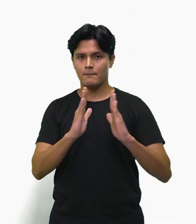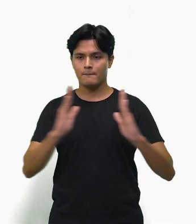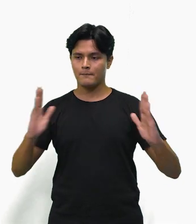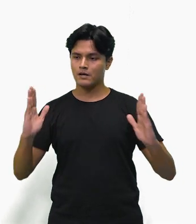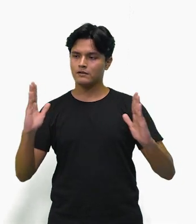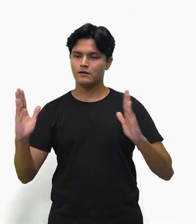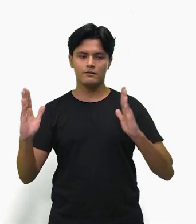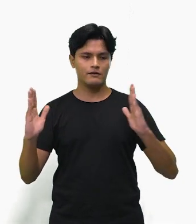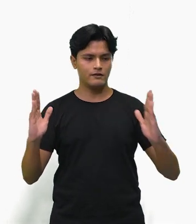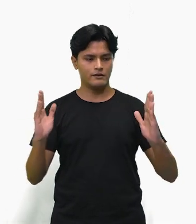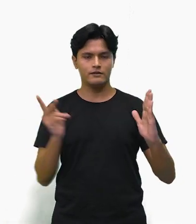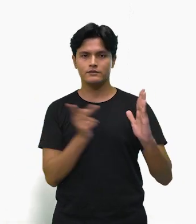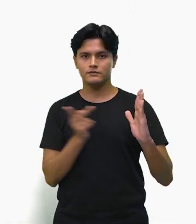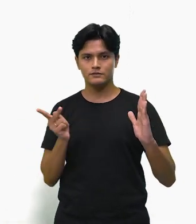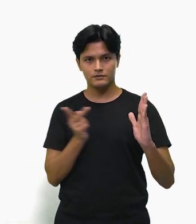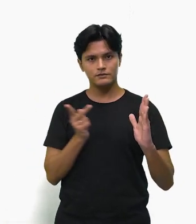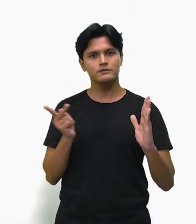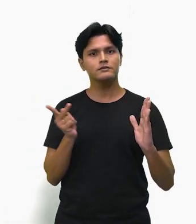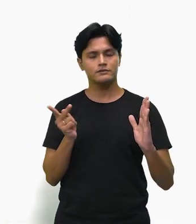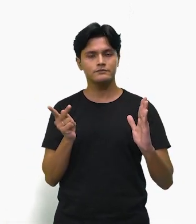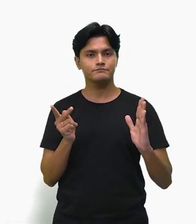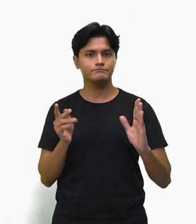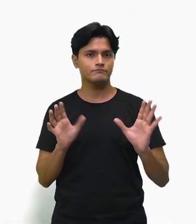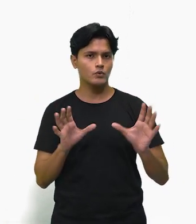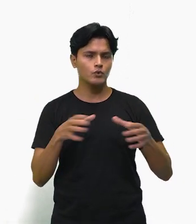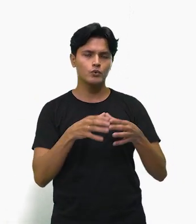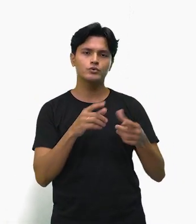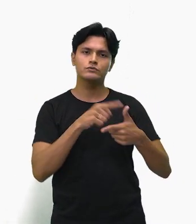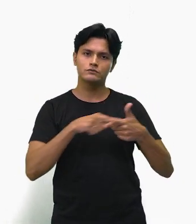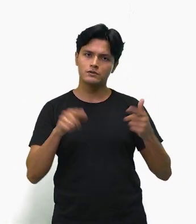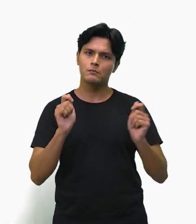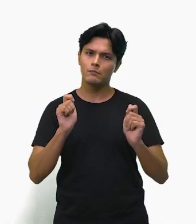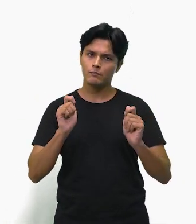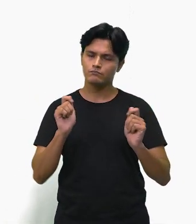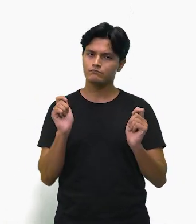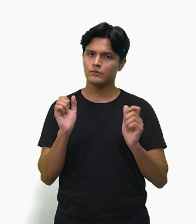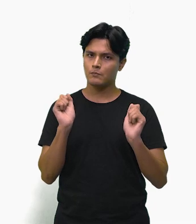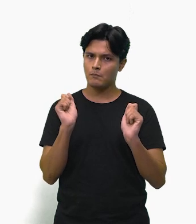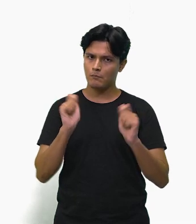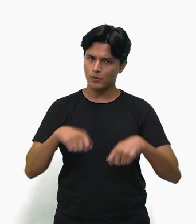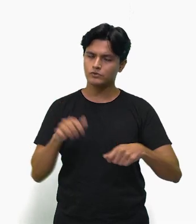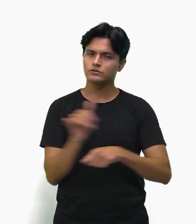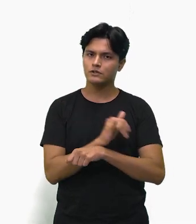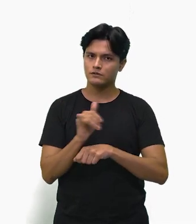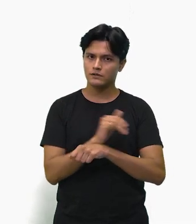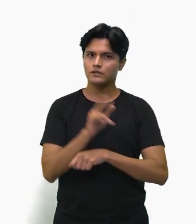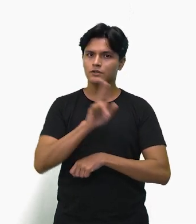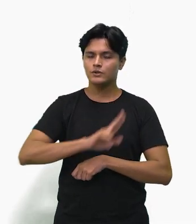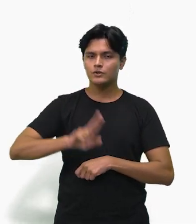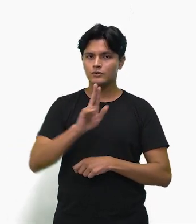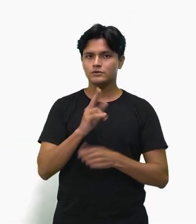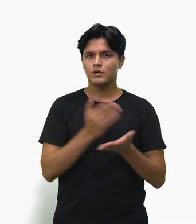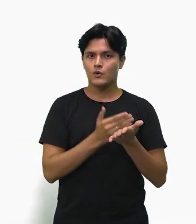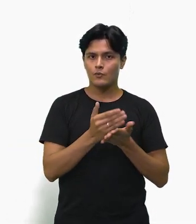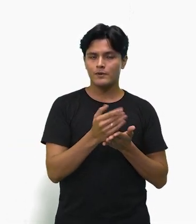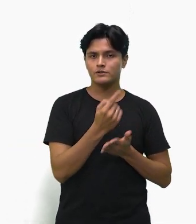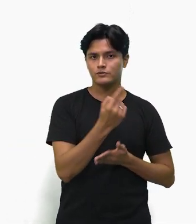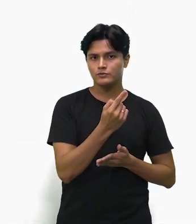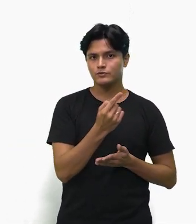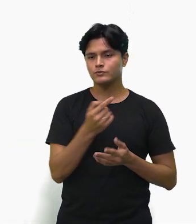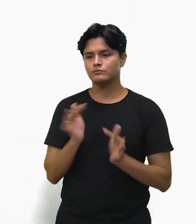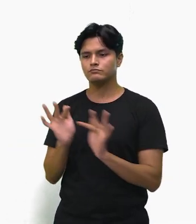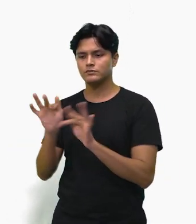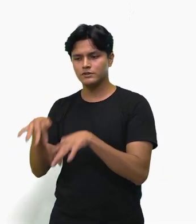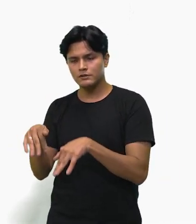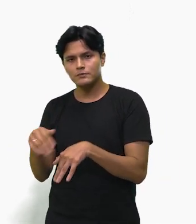Para você fazer aí o conjunto dos divisores, você pode usar essa técnica, tá? Então, começa com 1, termina com ele mesmo, e